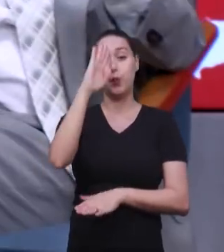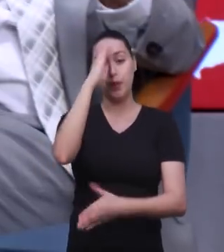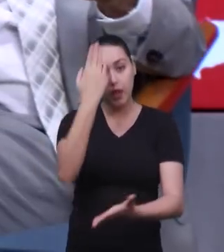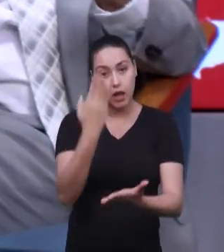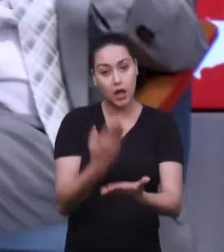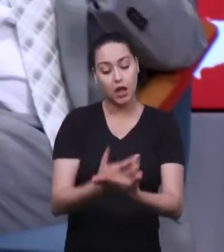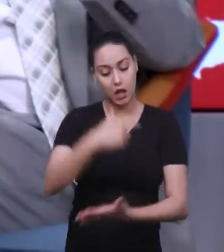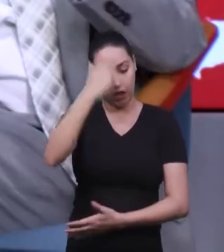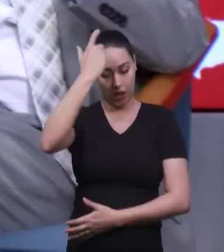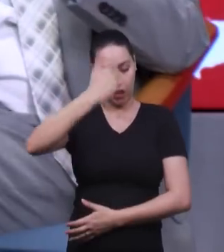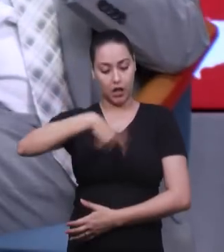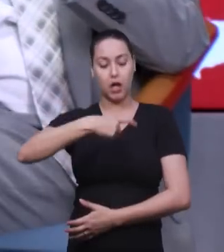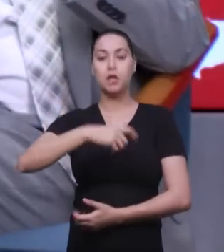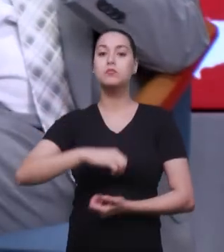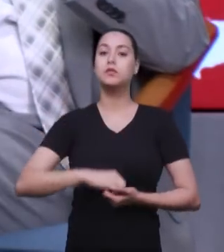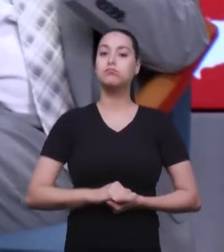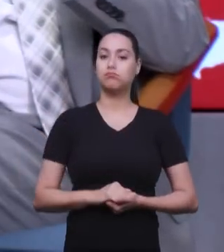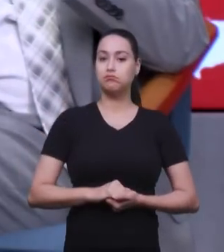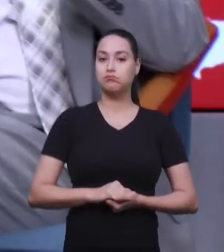ele está profetizando